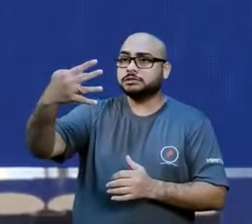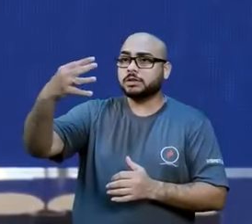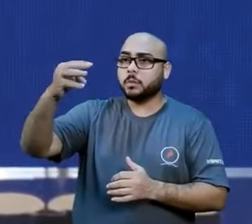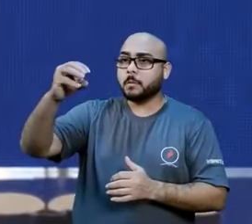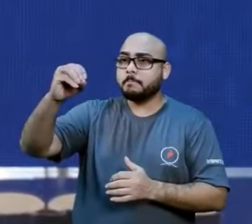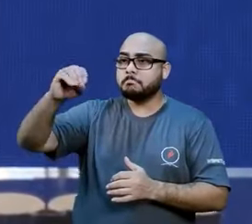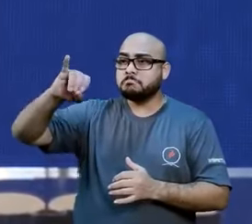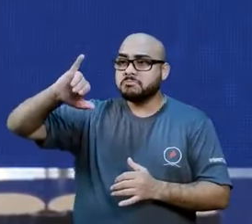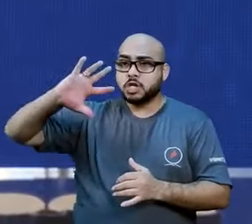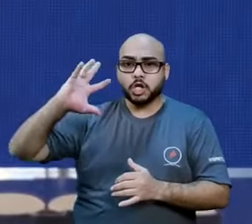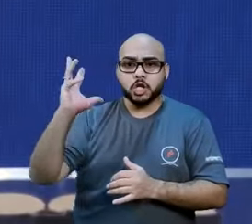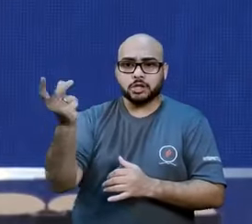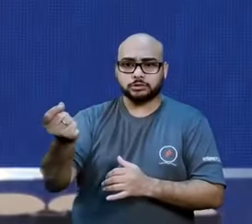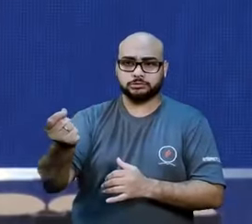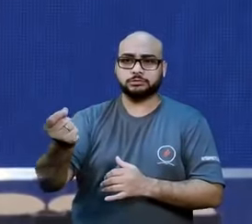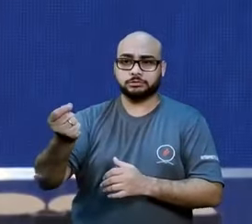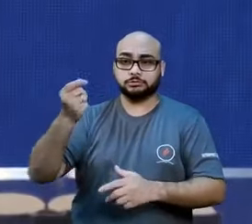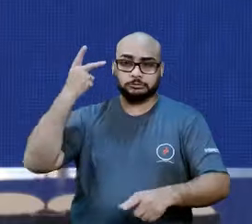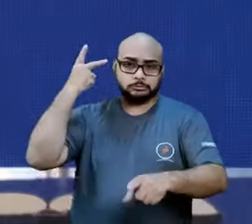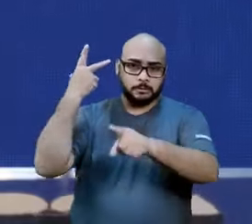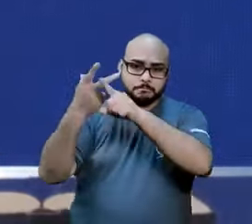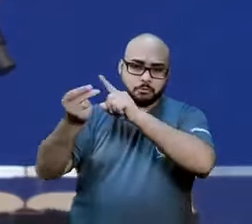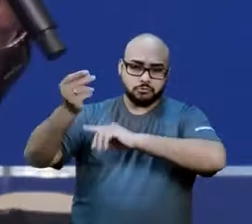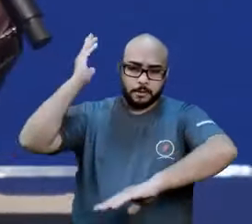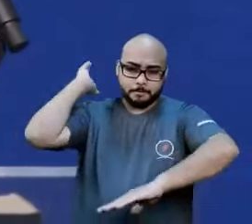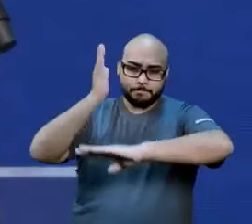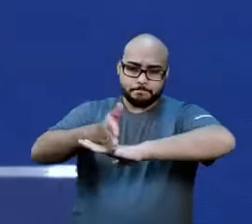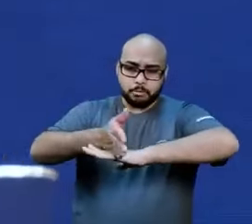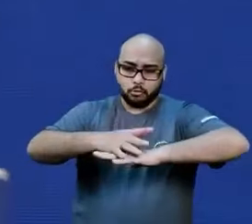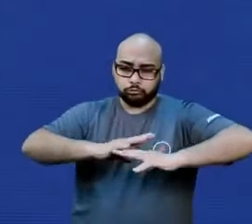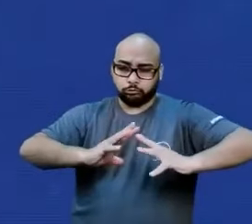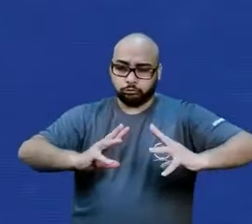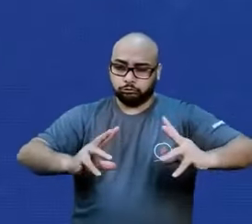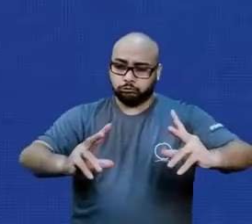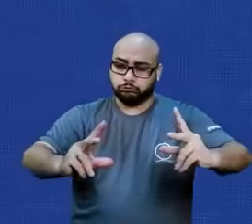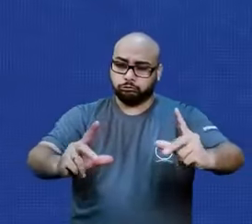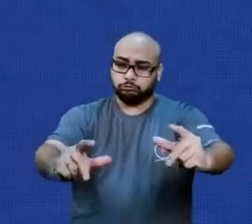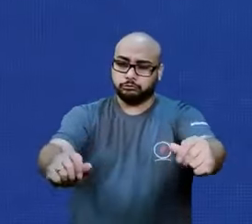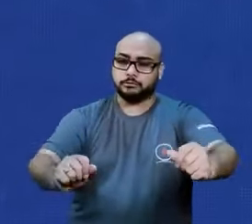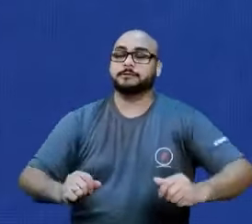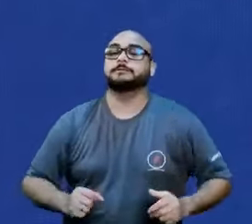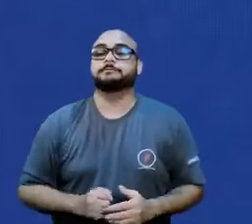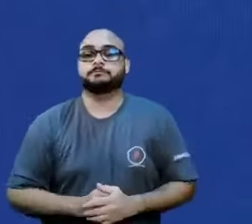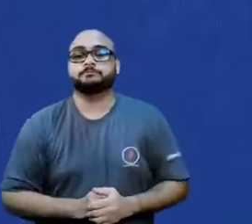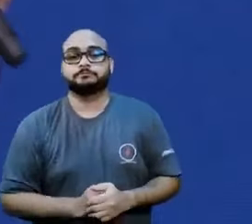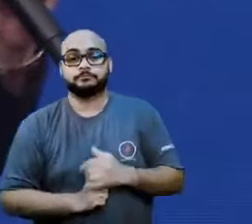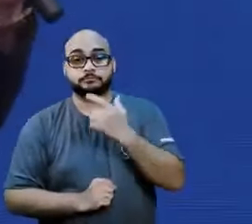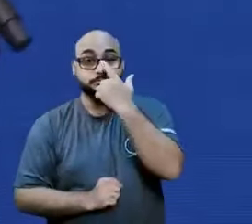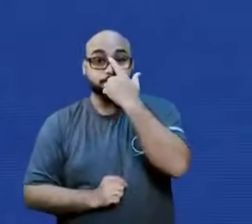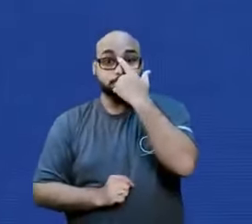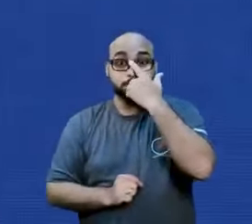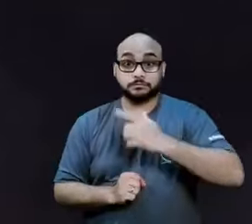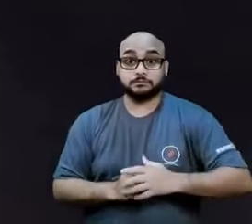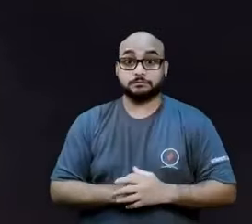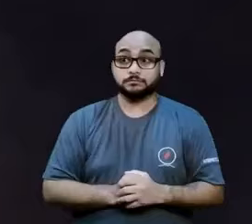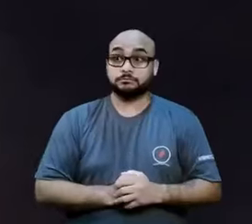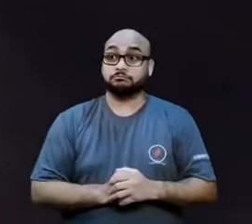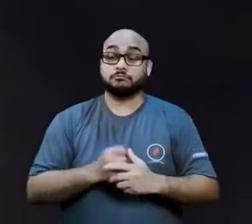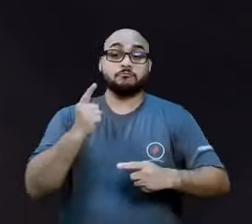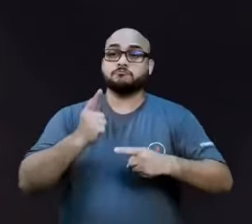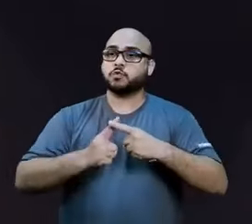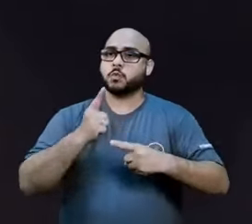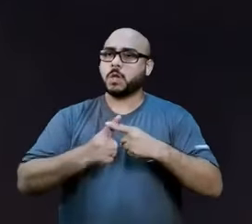135.000 homens o que que isso aqui quer dizer por que Deus usa